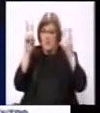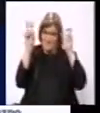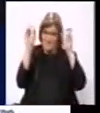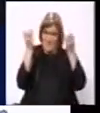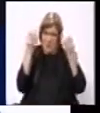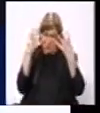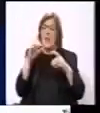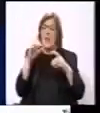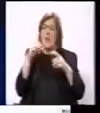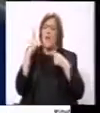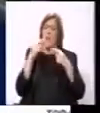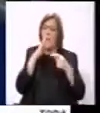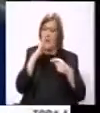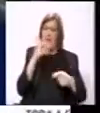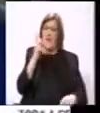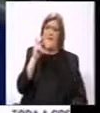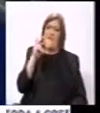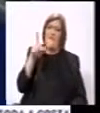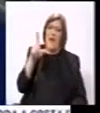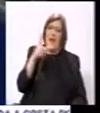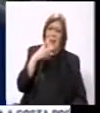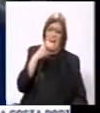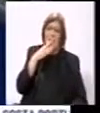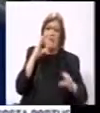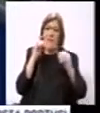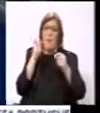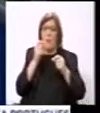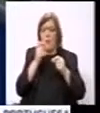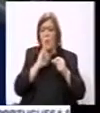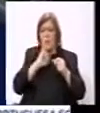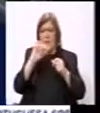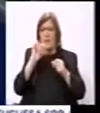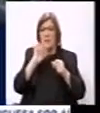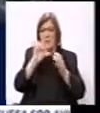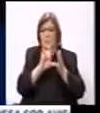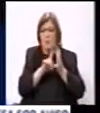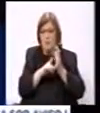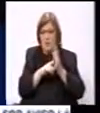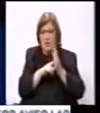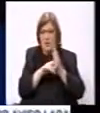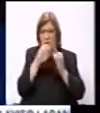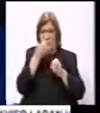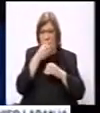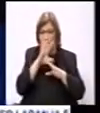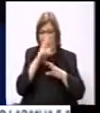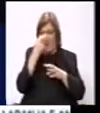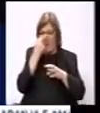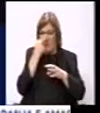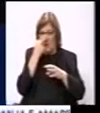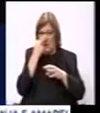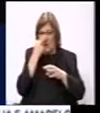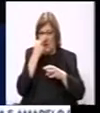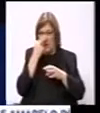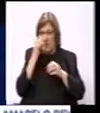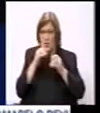falarem o que querem com com o volta é para parar de falar um pouco sim desta e deste projeto que leva a ignorarem e de